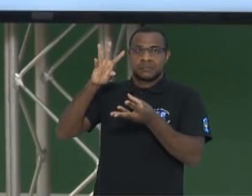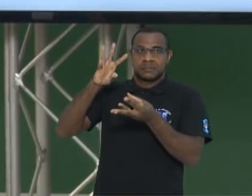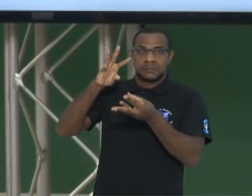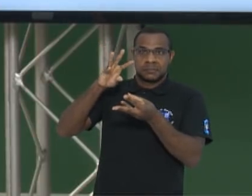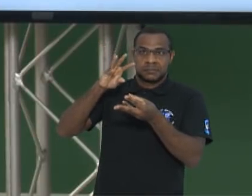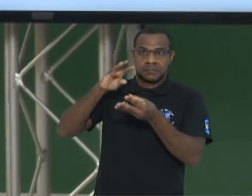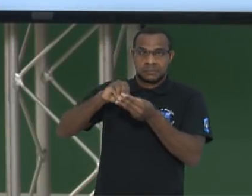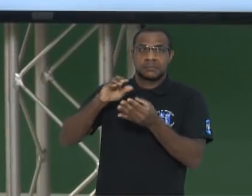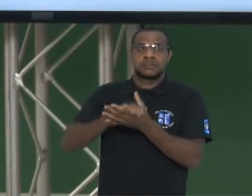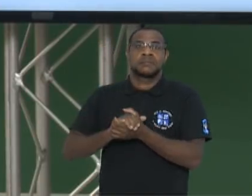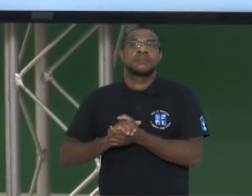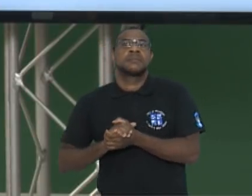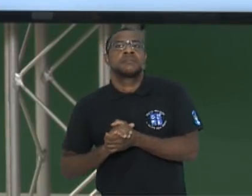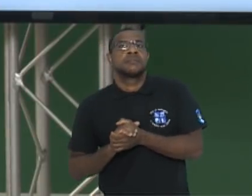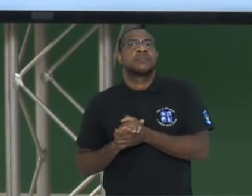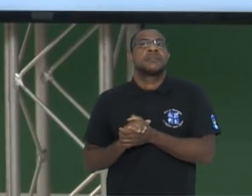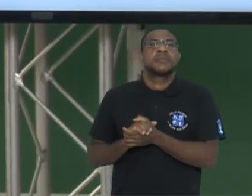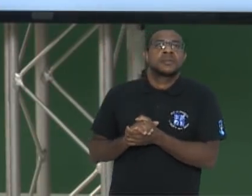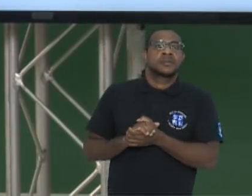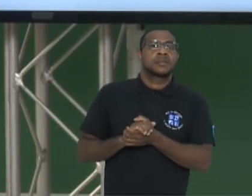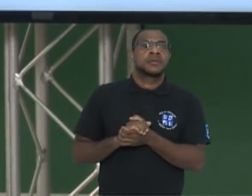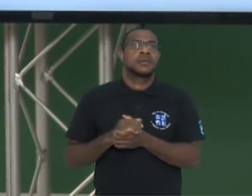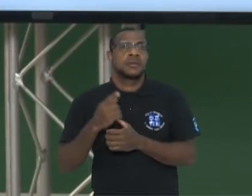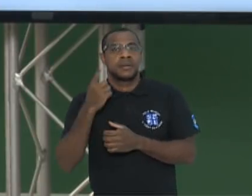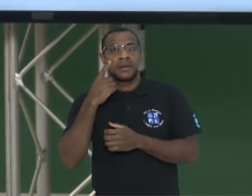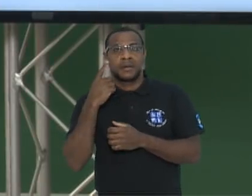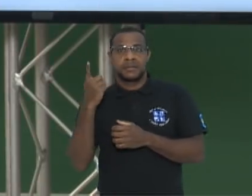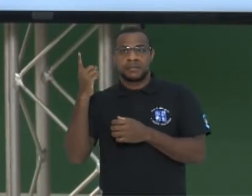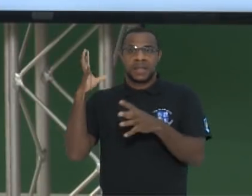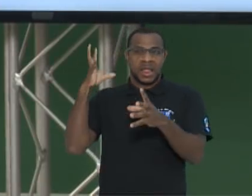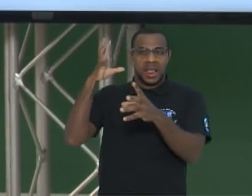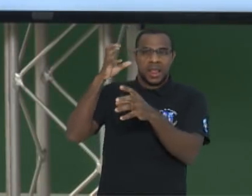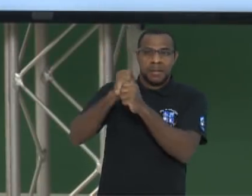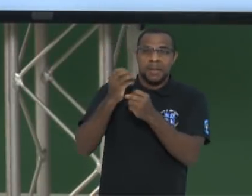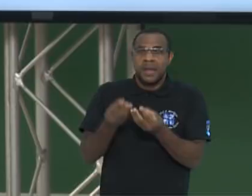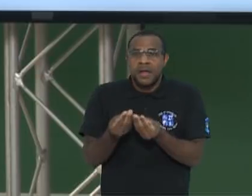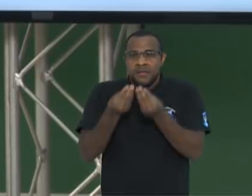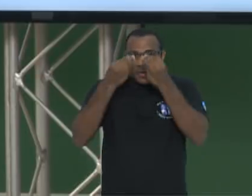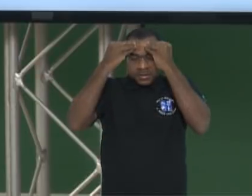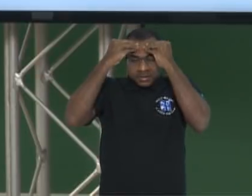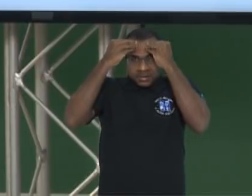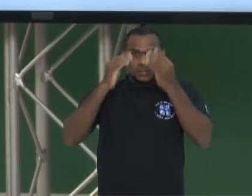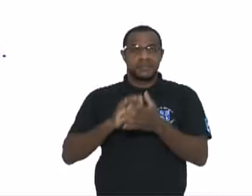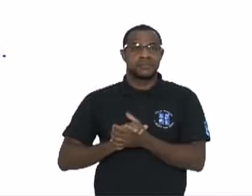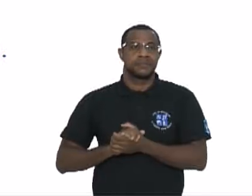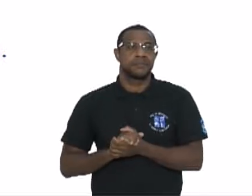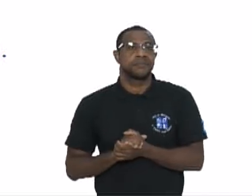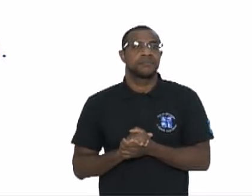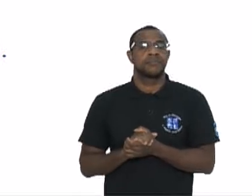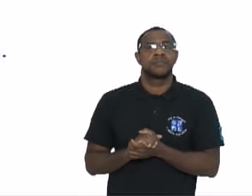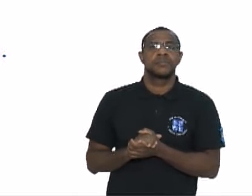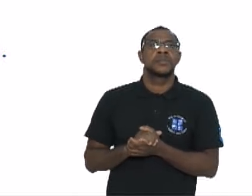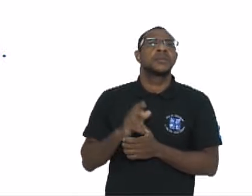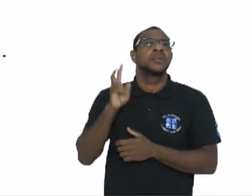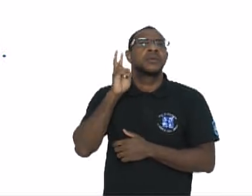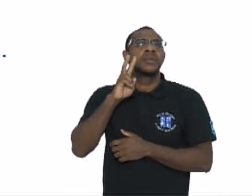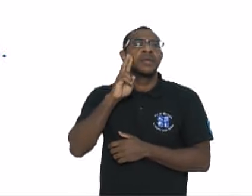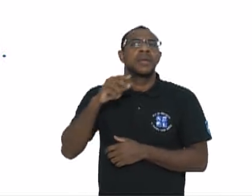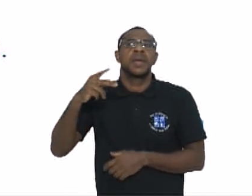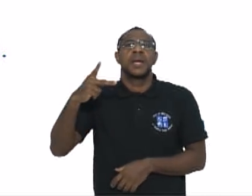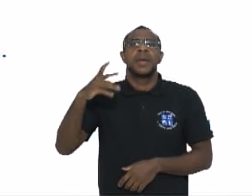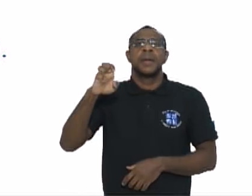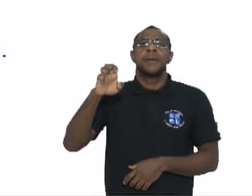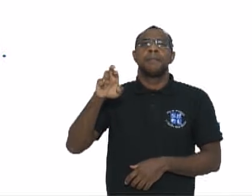figuras de linguagem. A gente já viu nas aulas anteriores, mas sempre é bom a gente revisar para ir fixando e memorizando. Lembram-se o que é